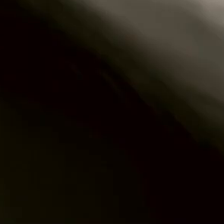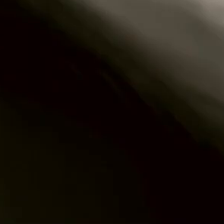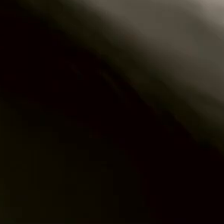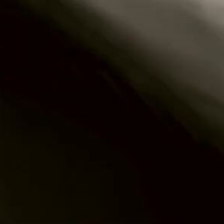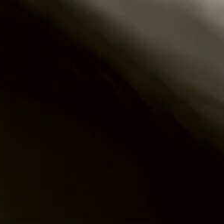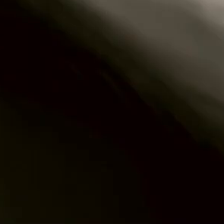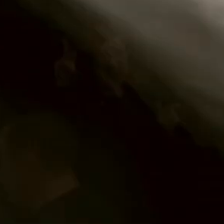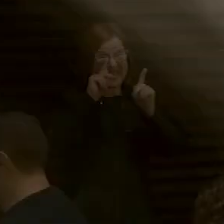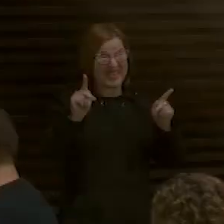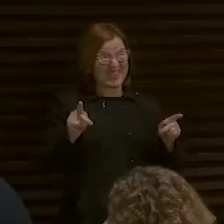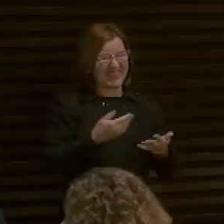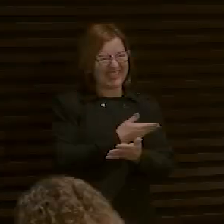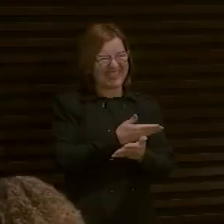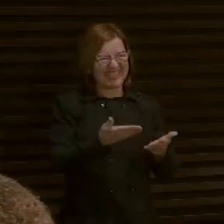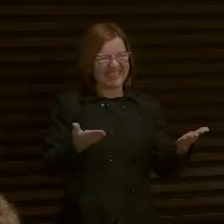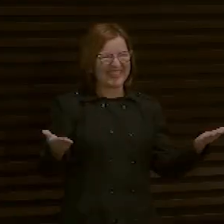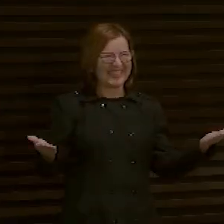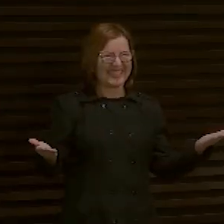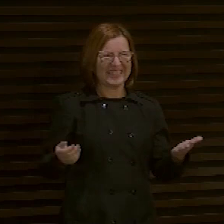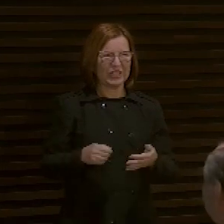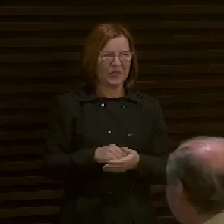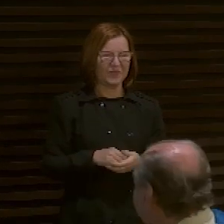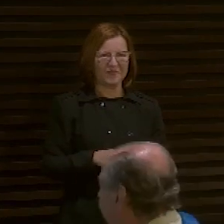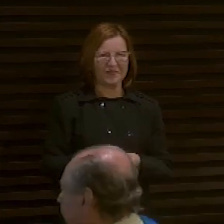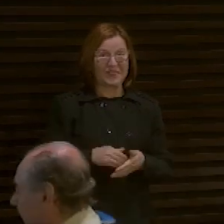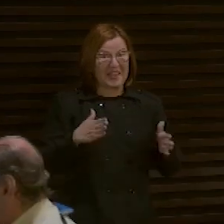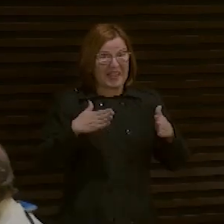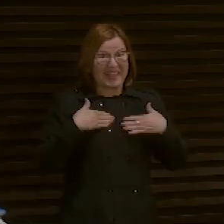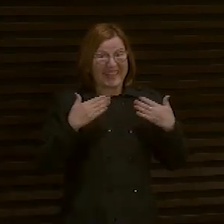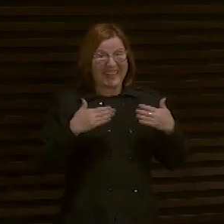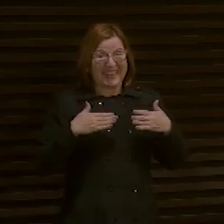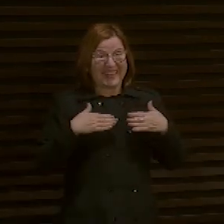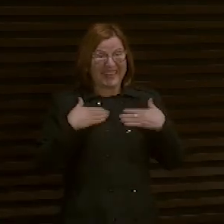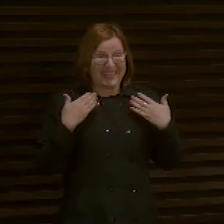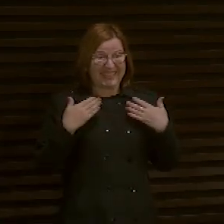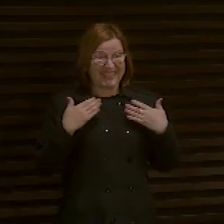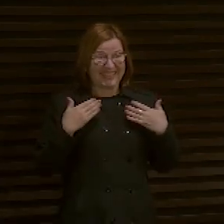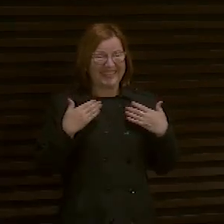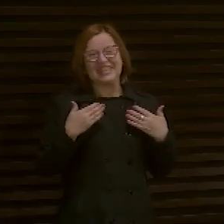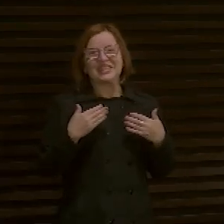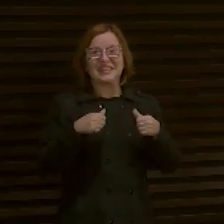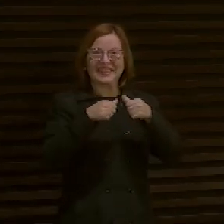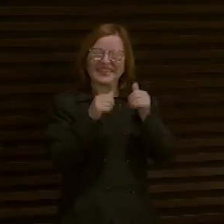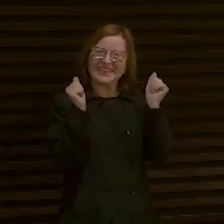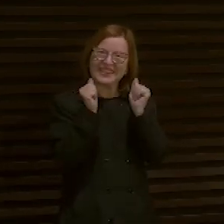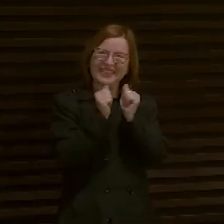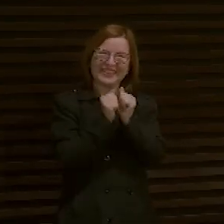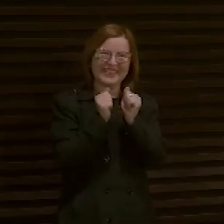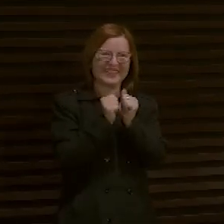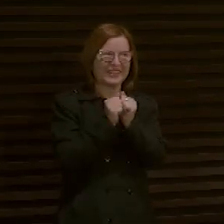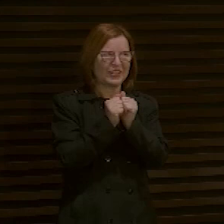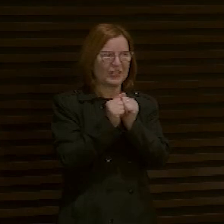Graça e paz, amados. É uma alegria e um grande privilégio nós estarmos reunidos